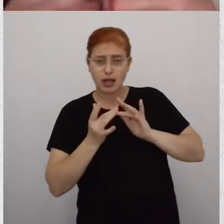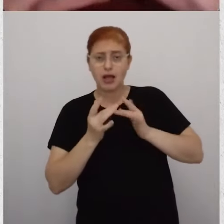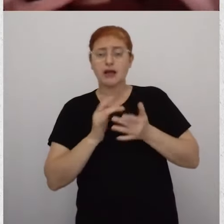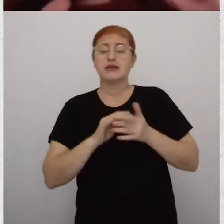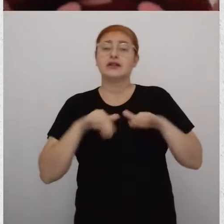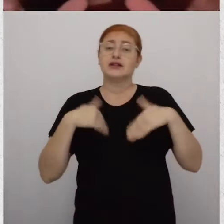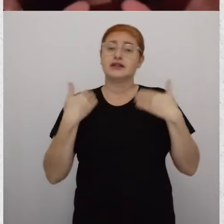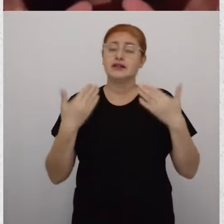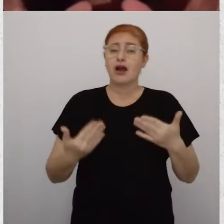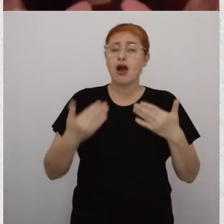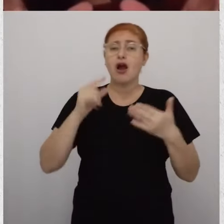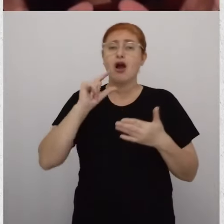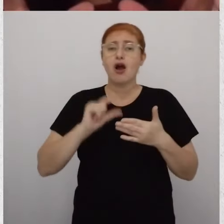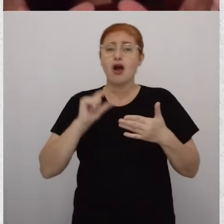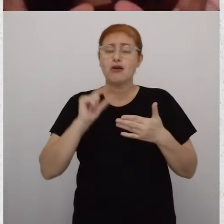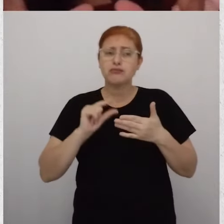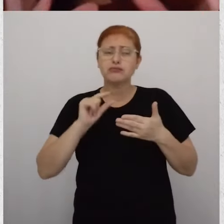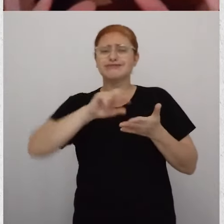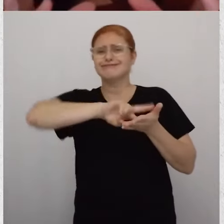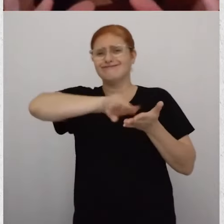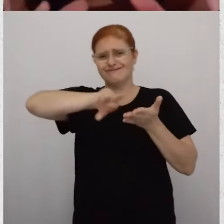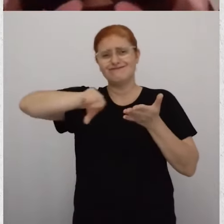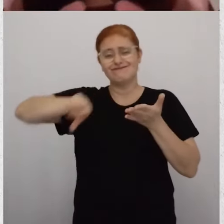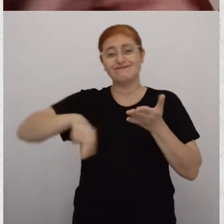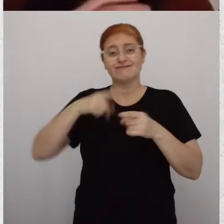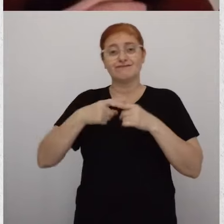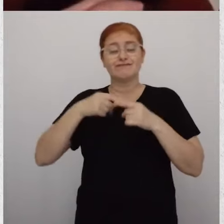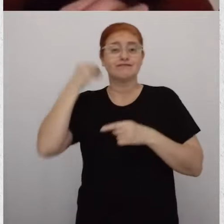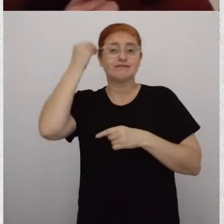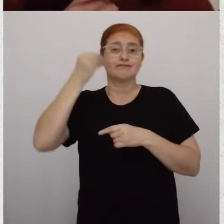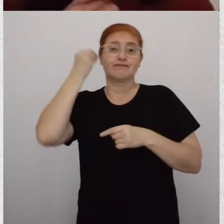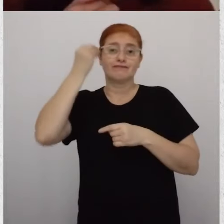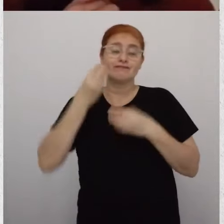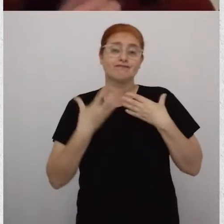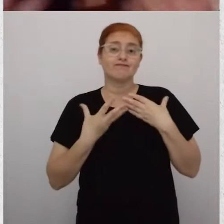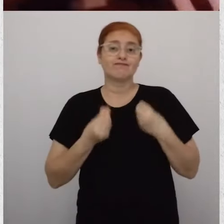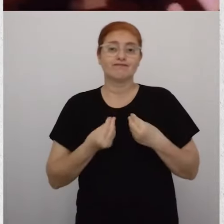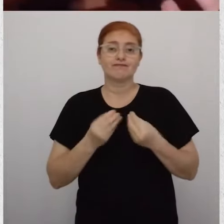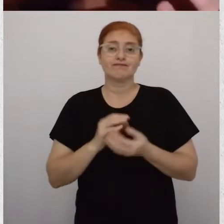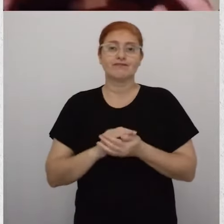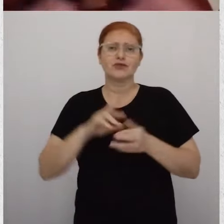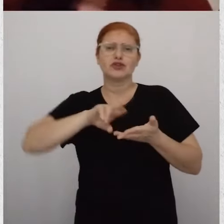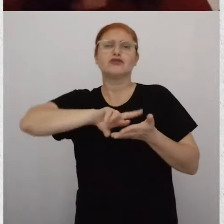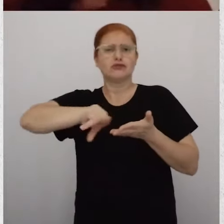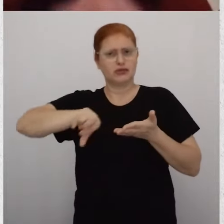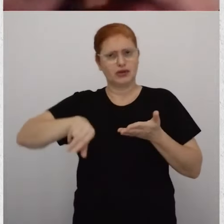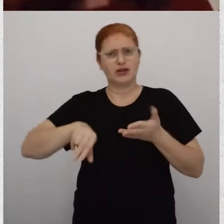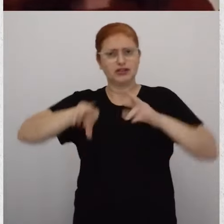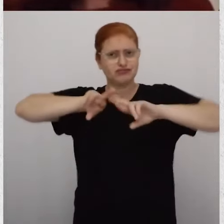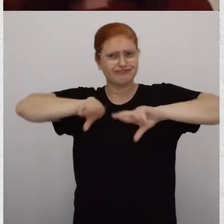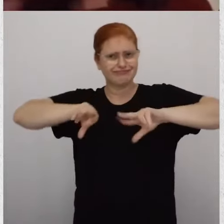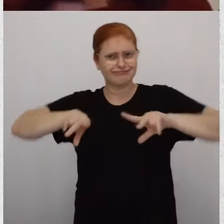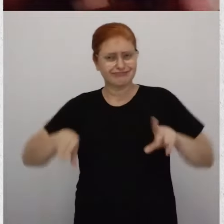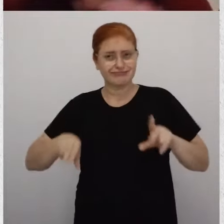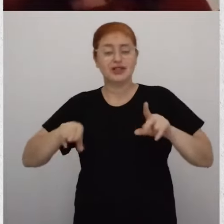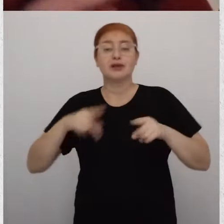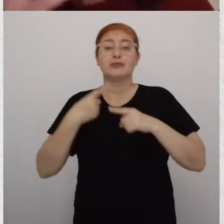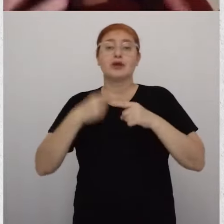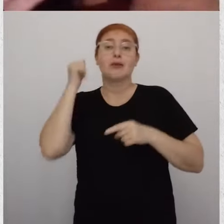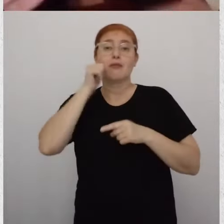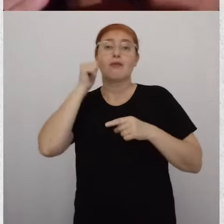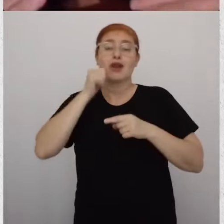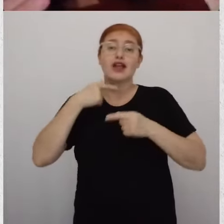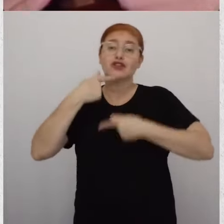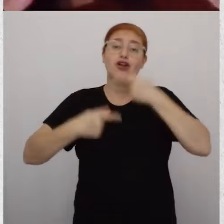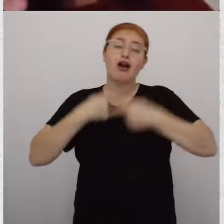aí acaba que é um pouco um mosaico, né? Porque são experiências muito diferentes, no fundo, são mulheres de gerações